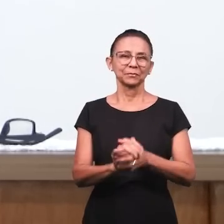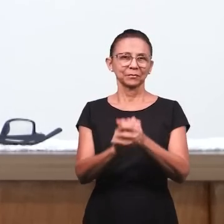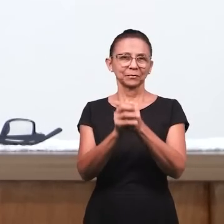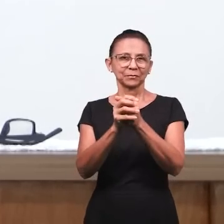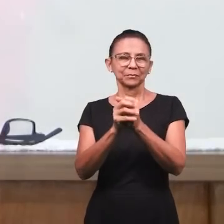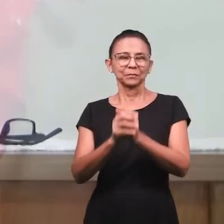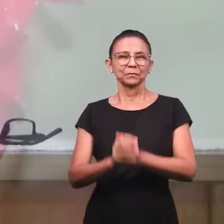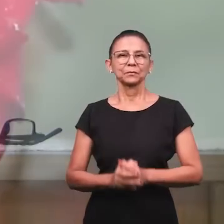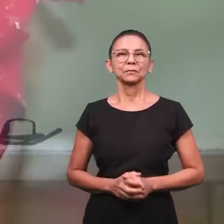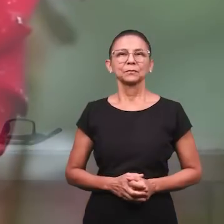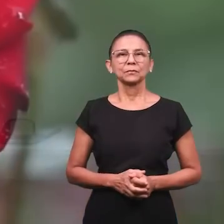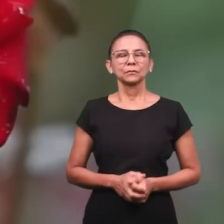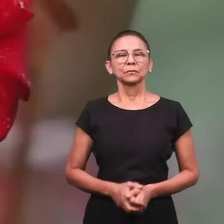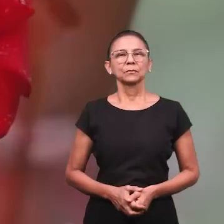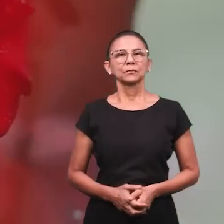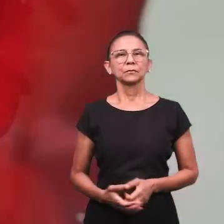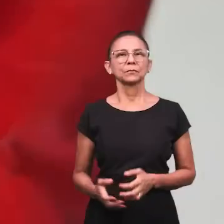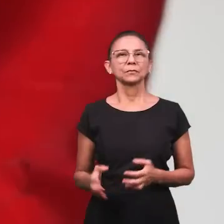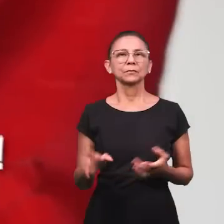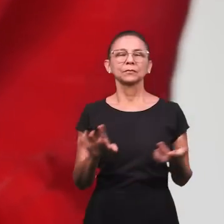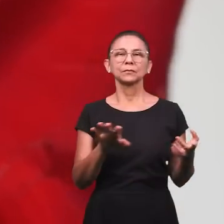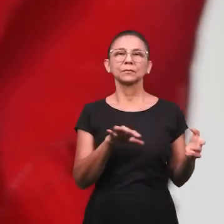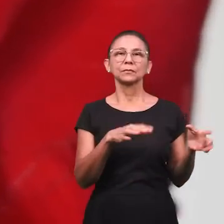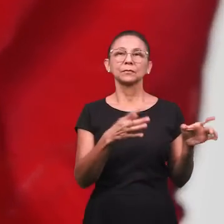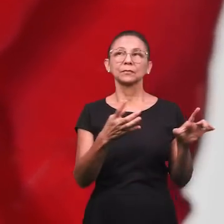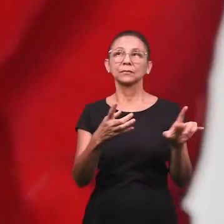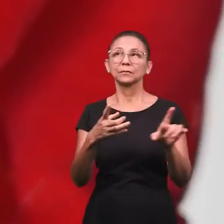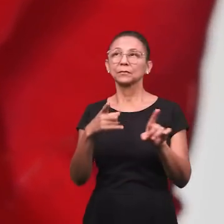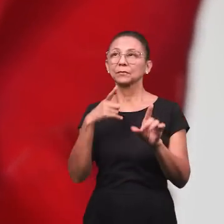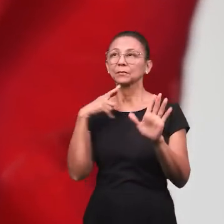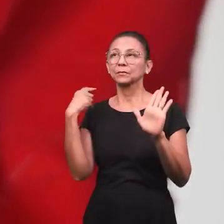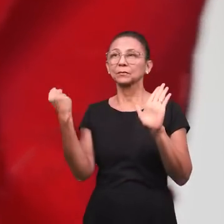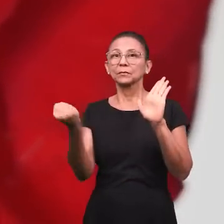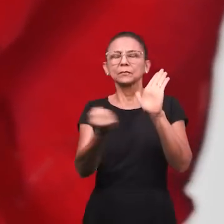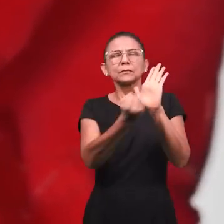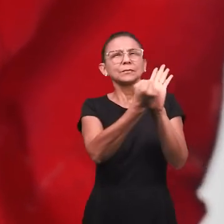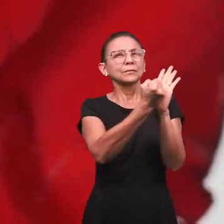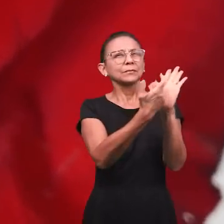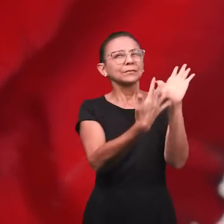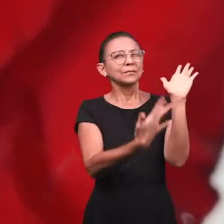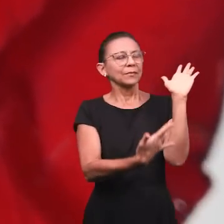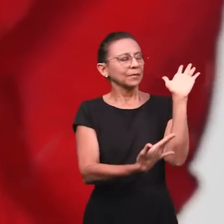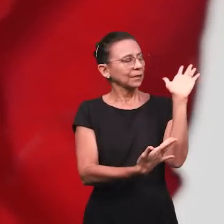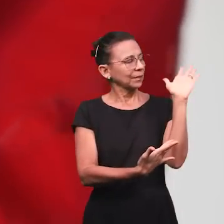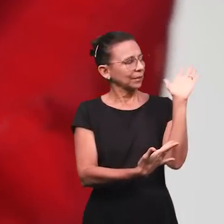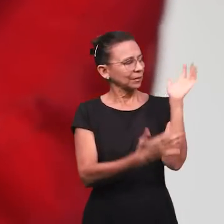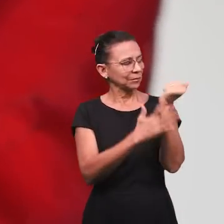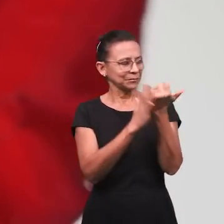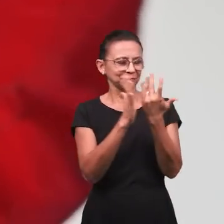Vamos adorar o Senhor. Que sangue poderoso,